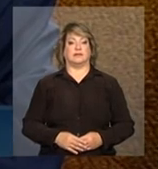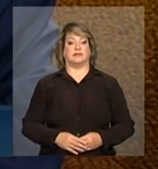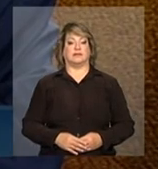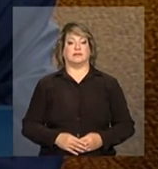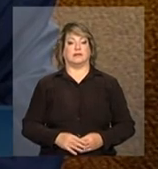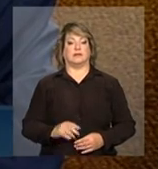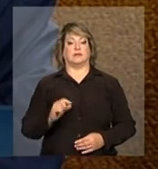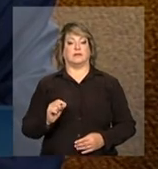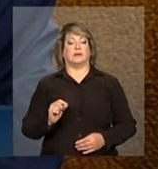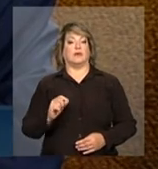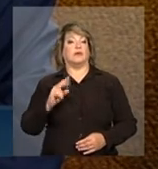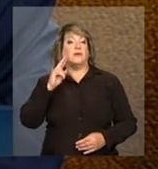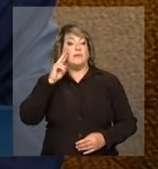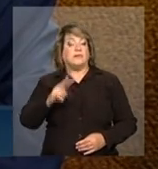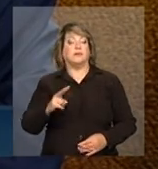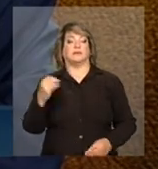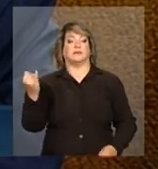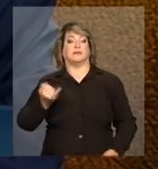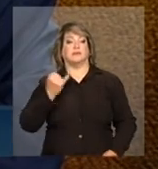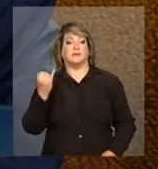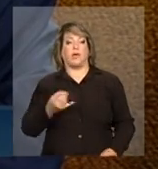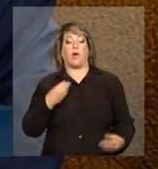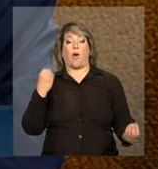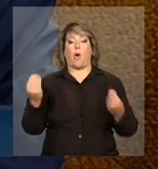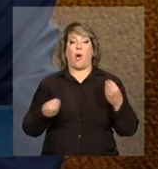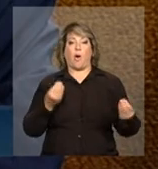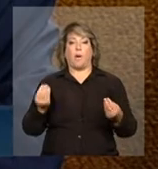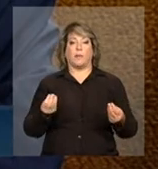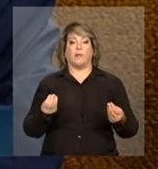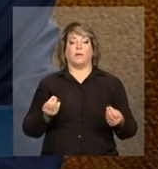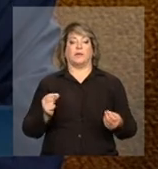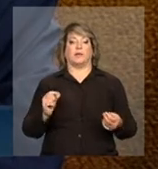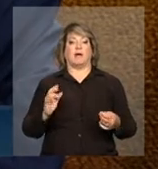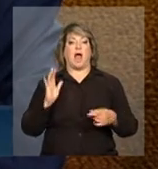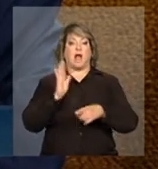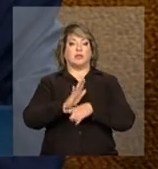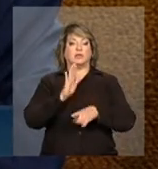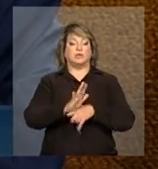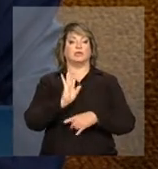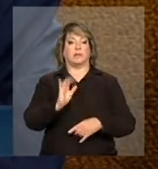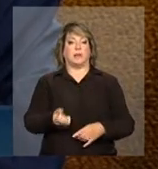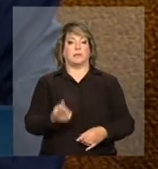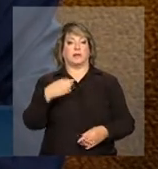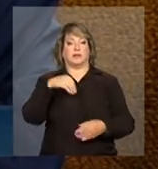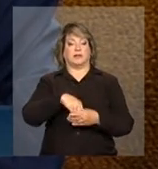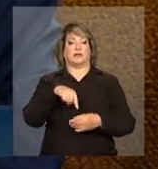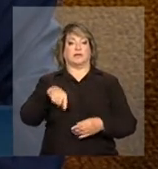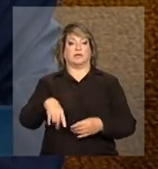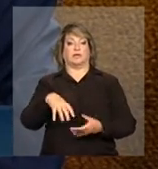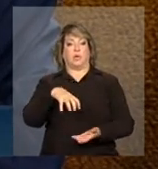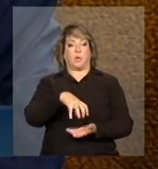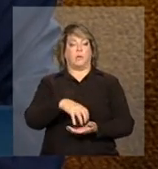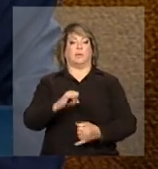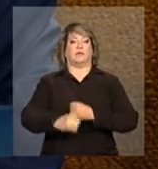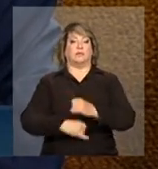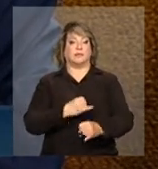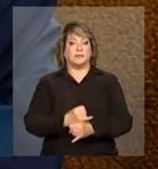apreciar, né, as contribuições que já apareceram no grupo virtual,